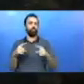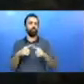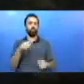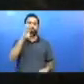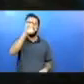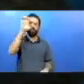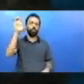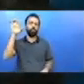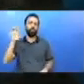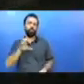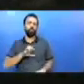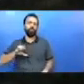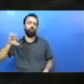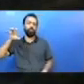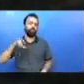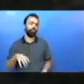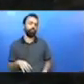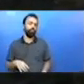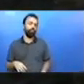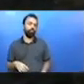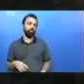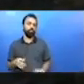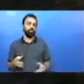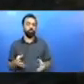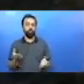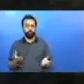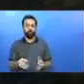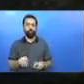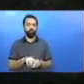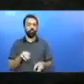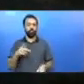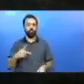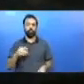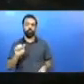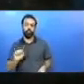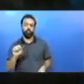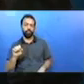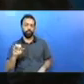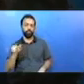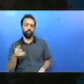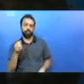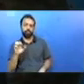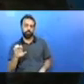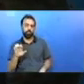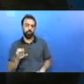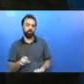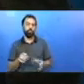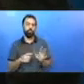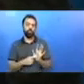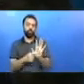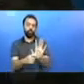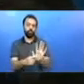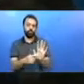lembra dos povos africanos. E também nós temos aqui o pajé, os indígenas, os curandeiros, que representam os